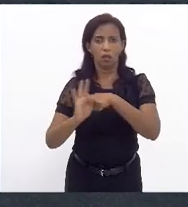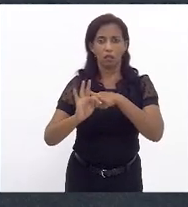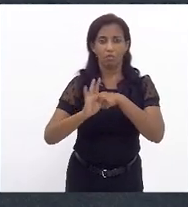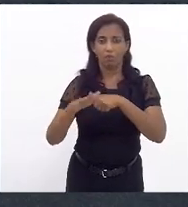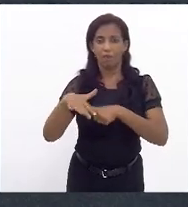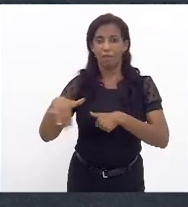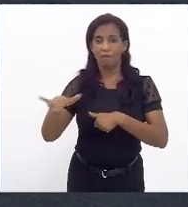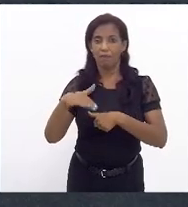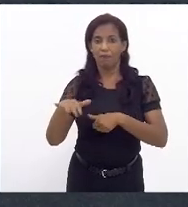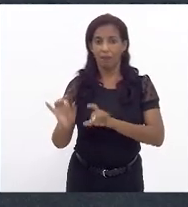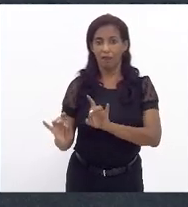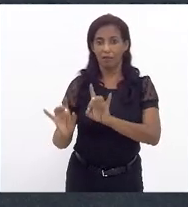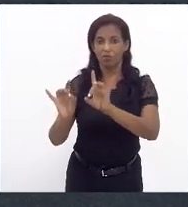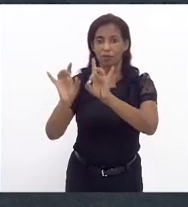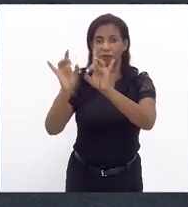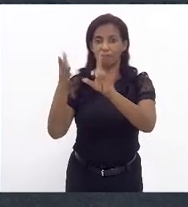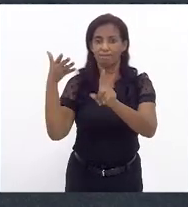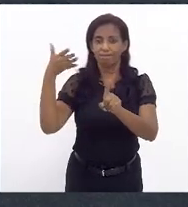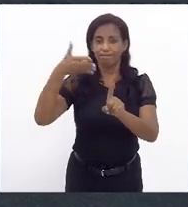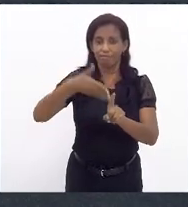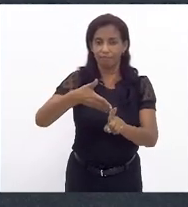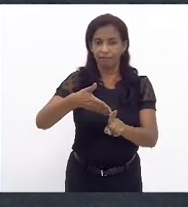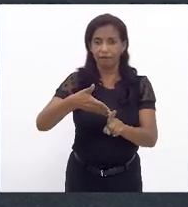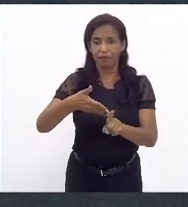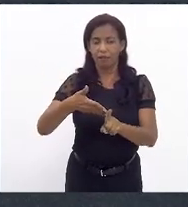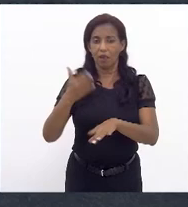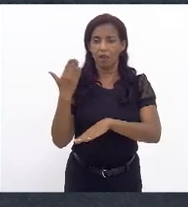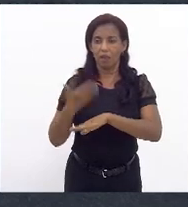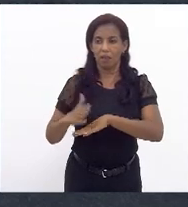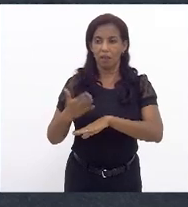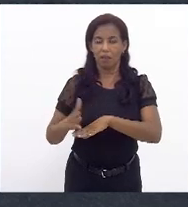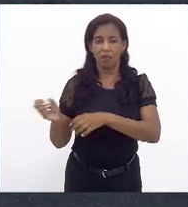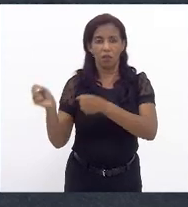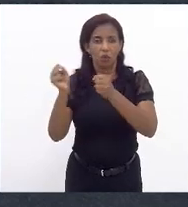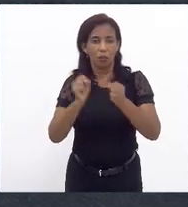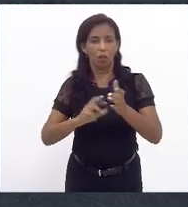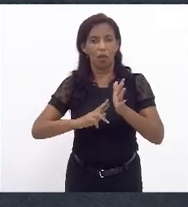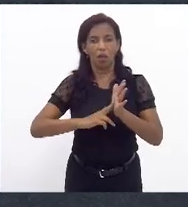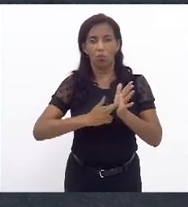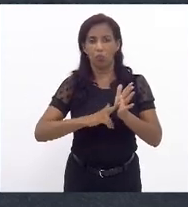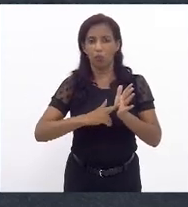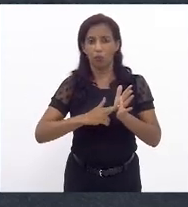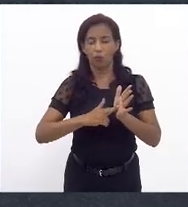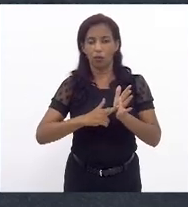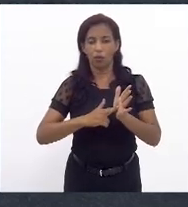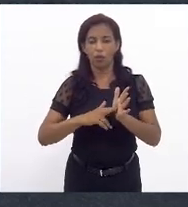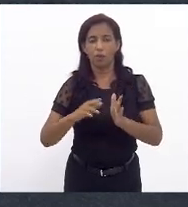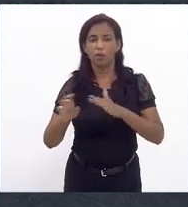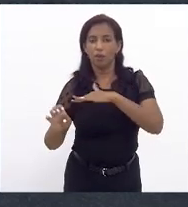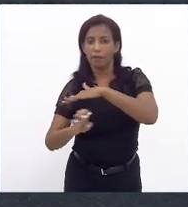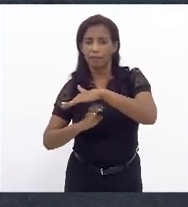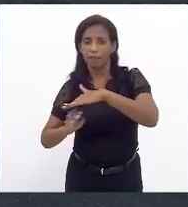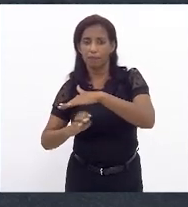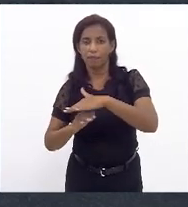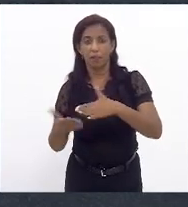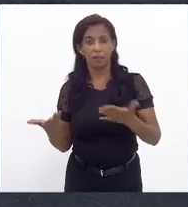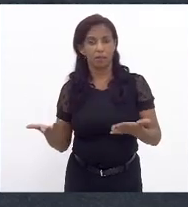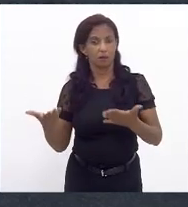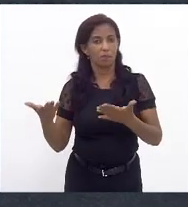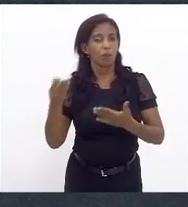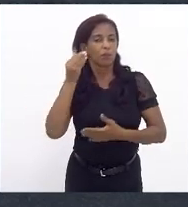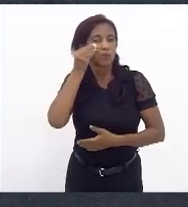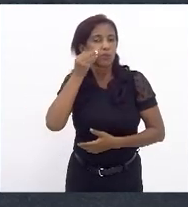área específica sujeita ao exercício do poder regulatório da Genesa, evidenciando